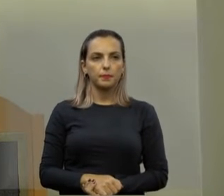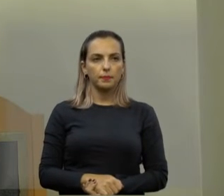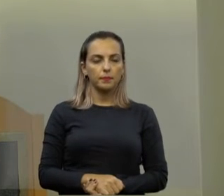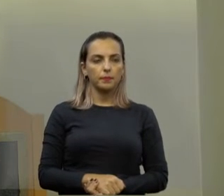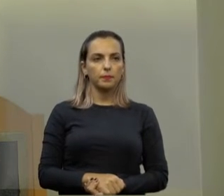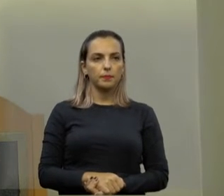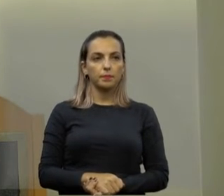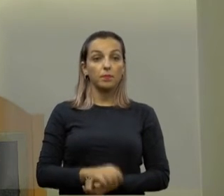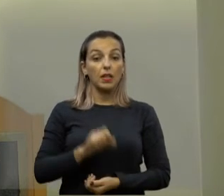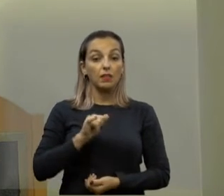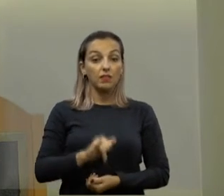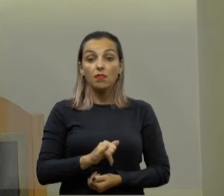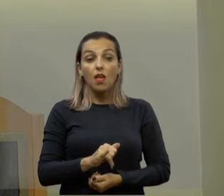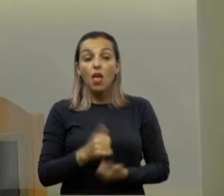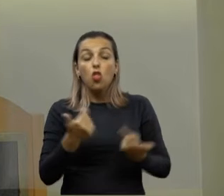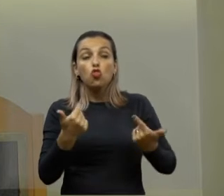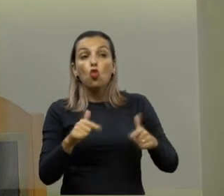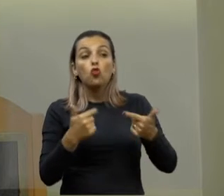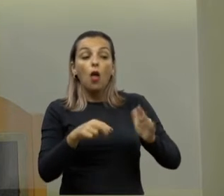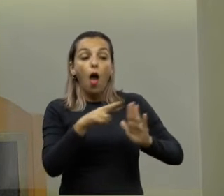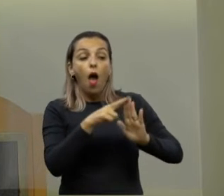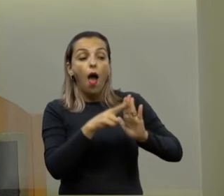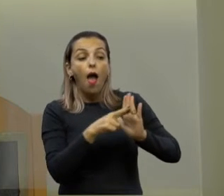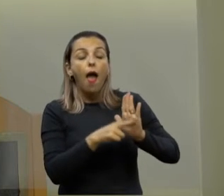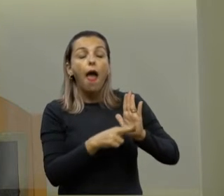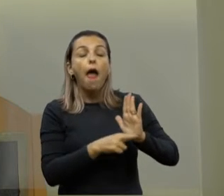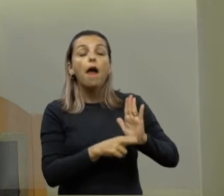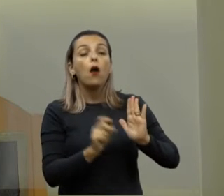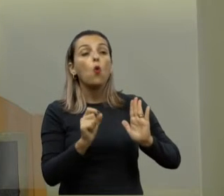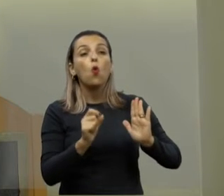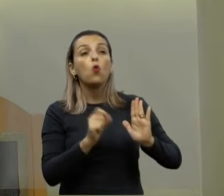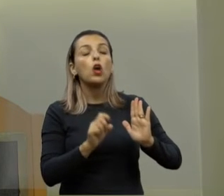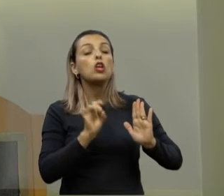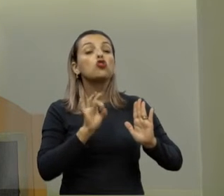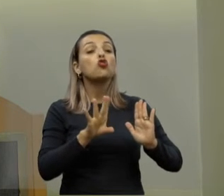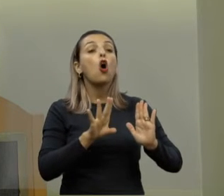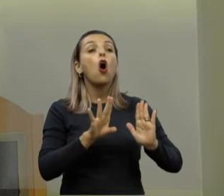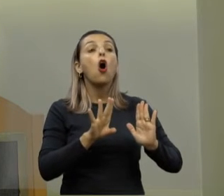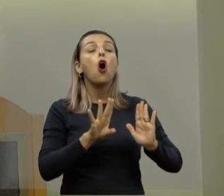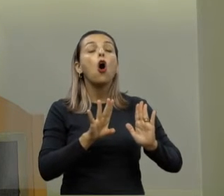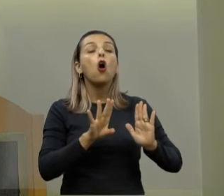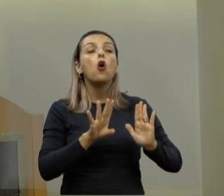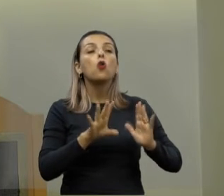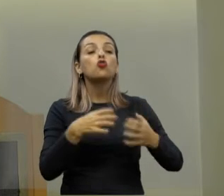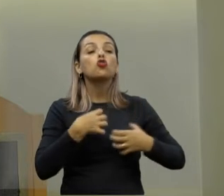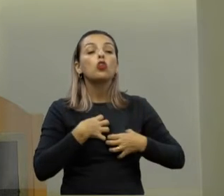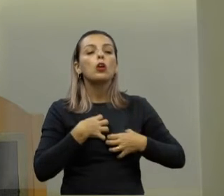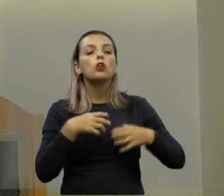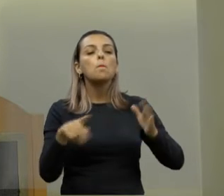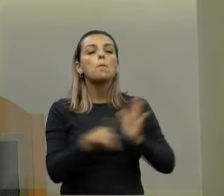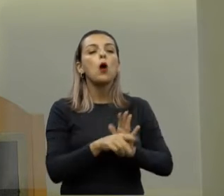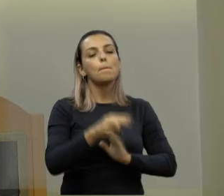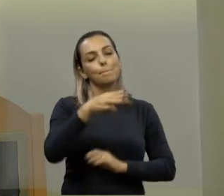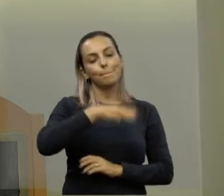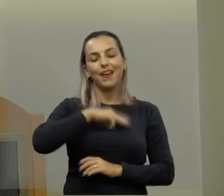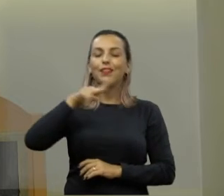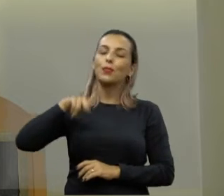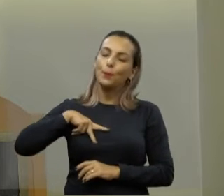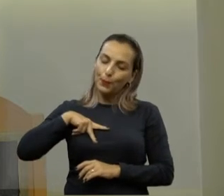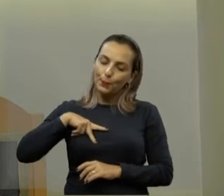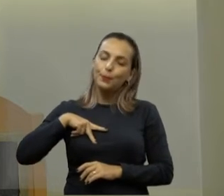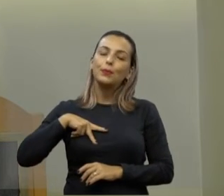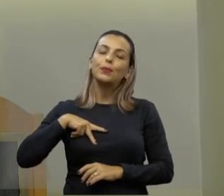senão não regularizar a gente é só resta um caminho o Ministério Público